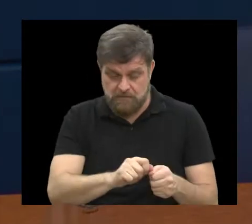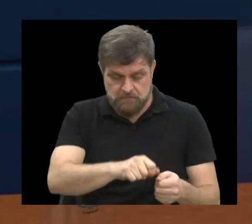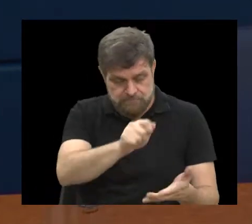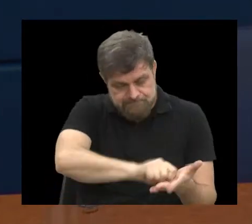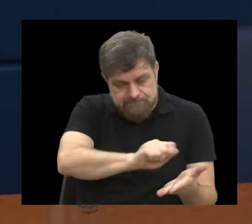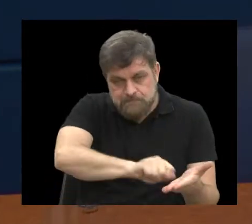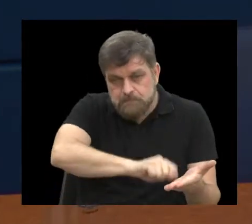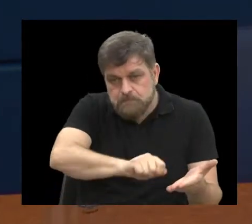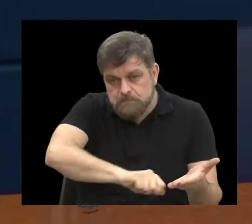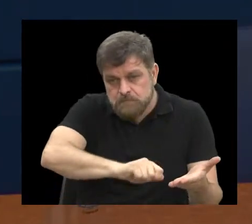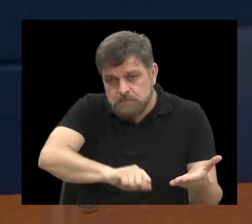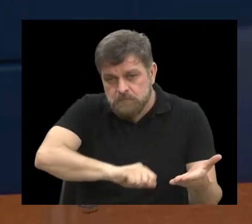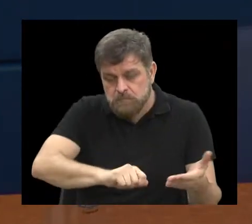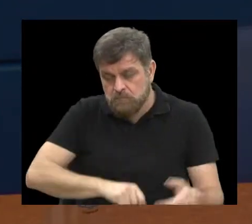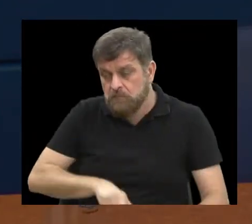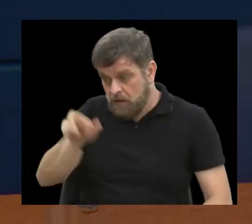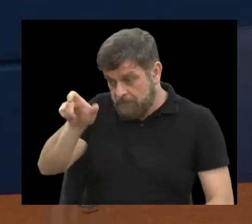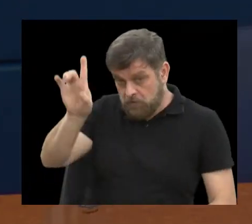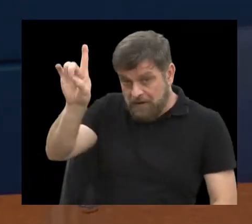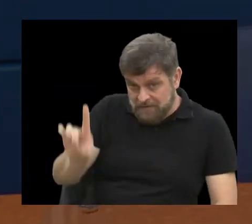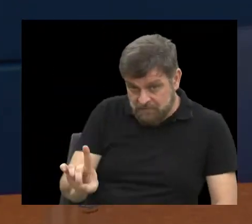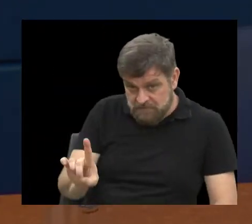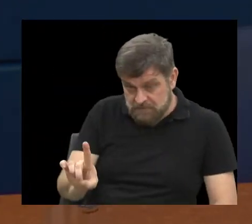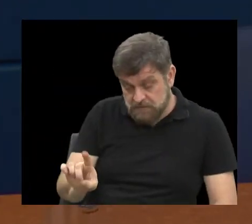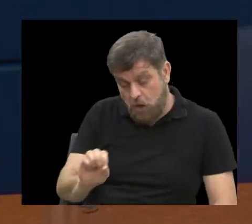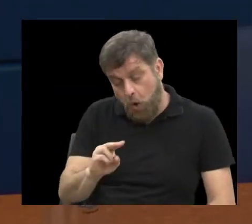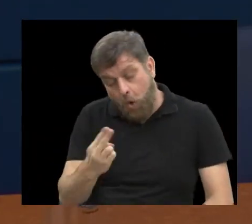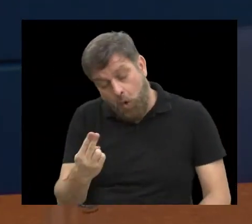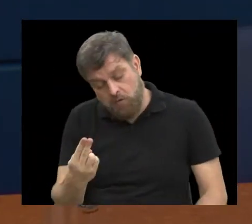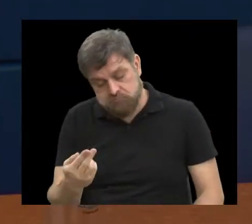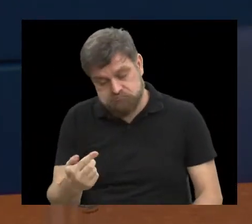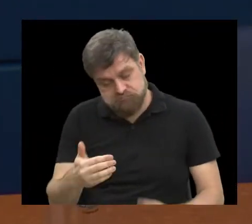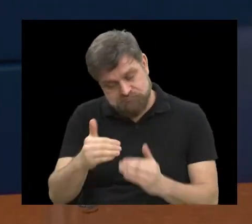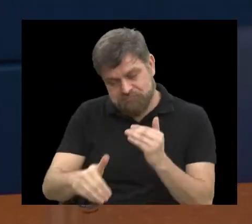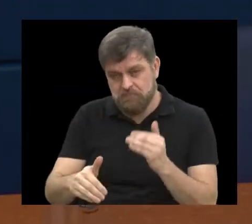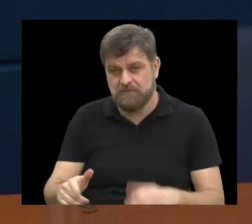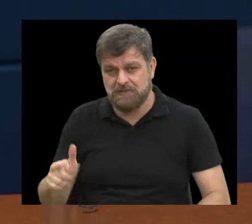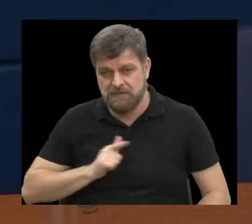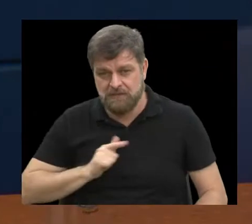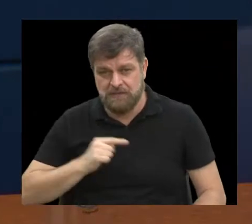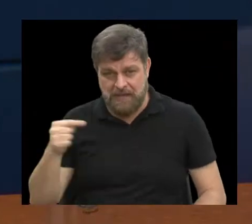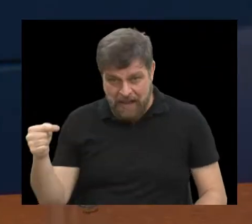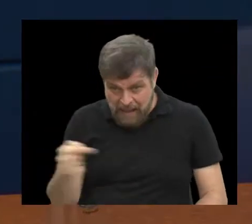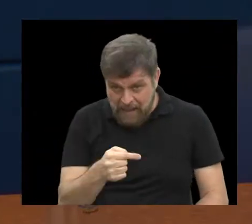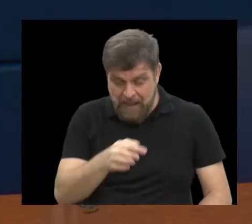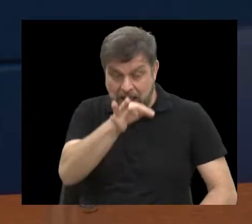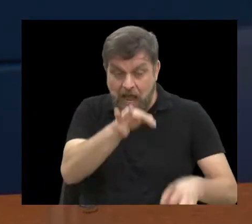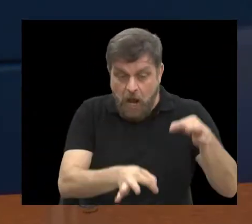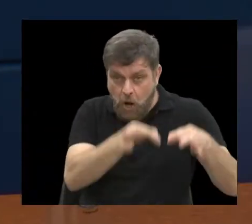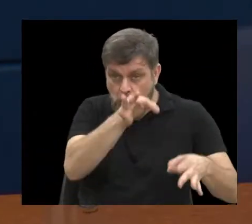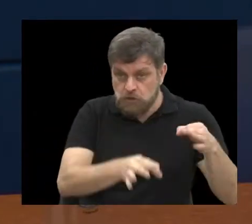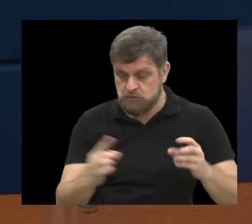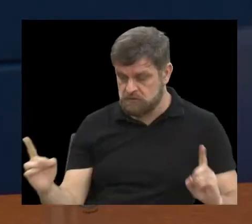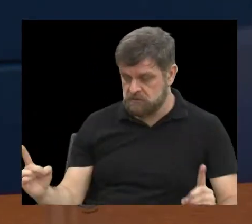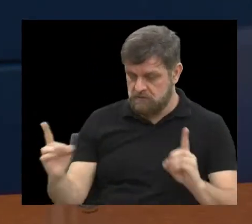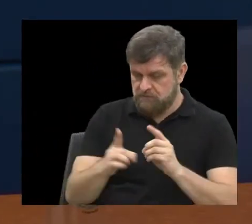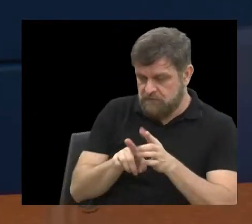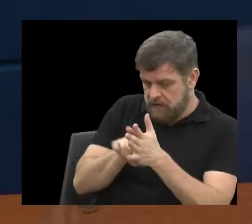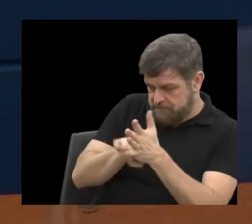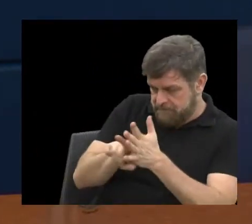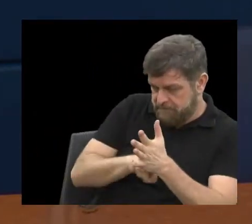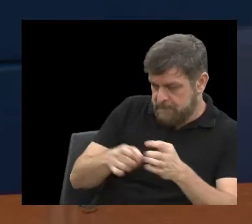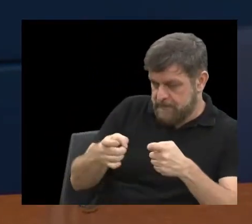sua sentença, se há a questão da deficiência ou não. E aí são feitas as perícias do judiciário, que é um